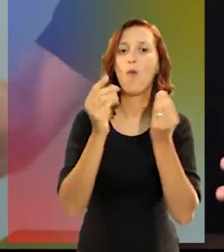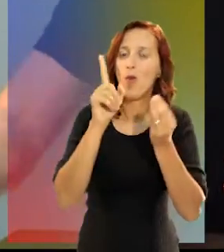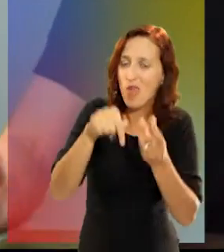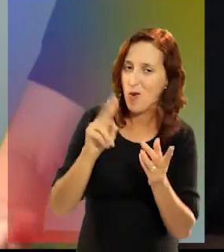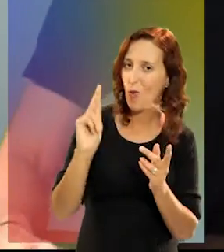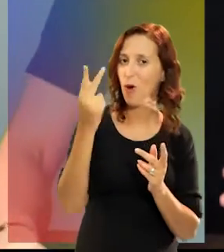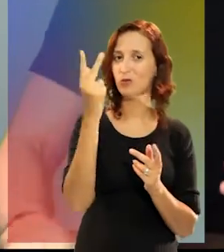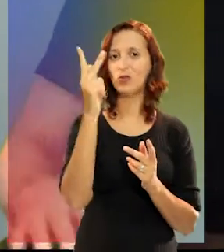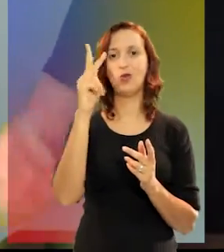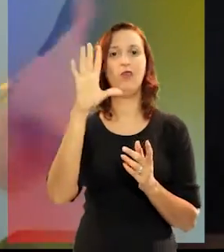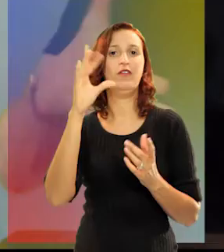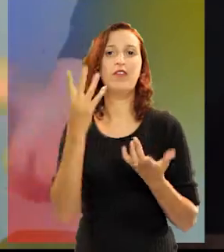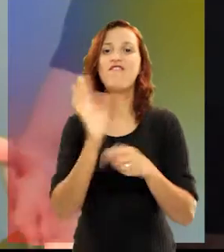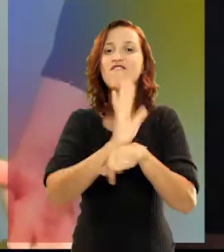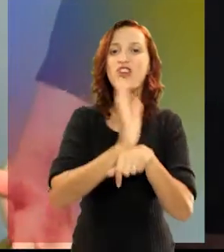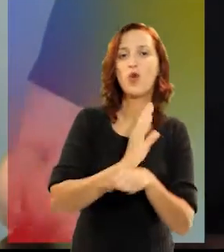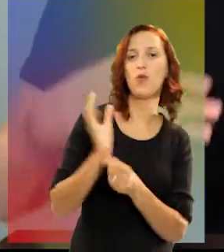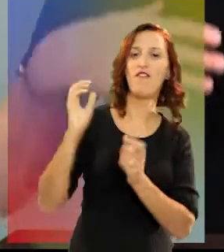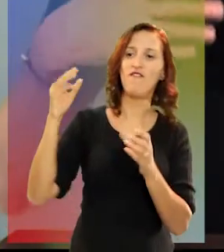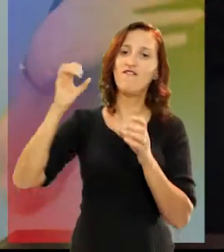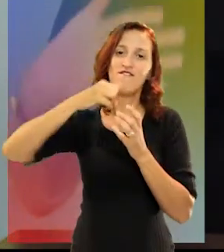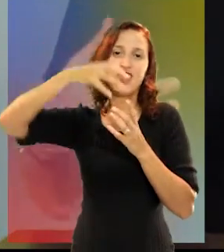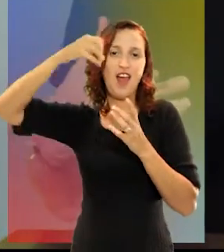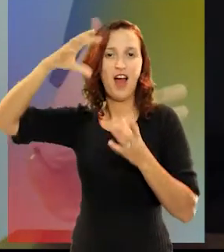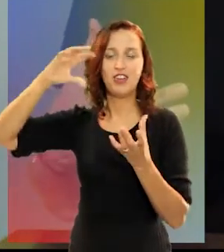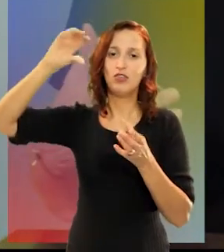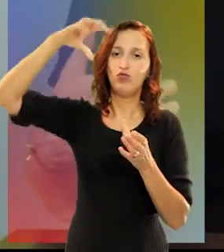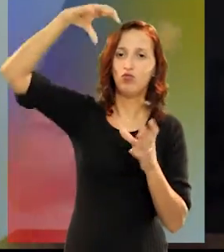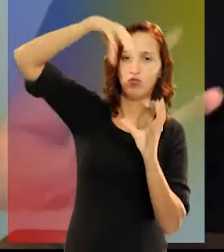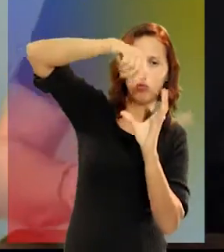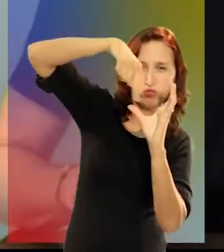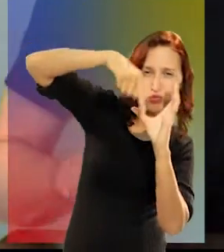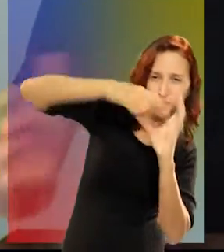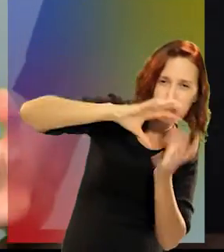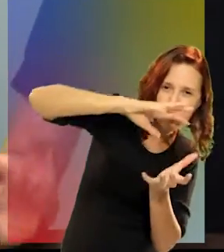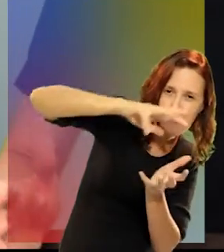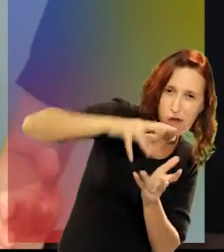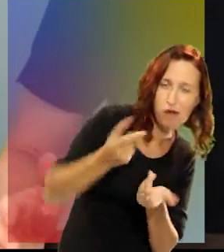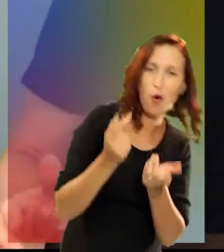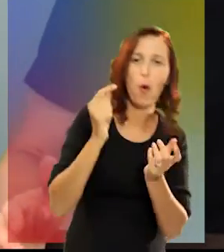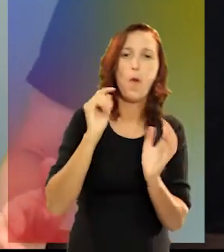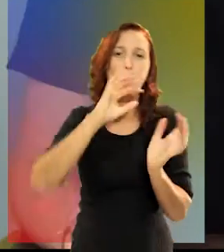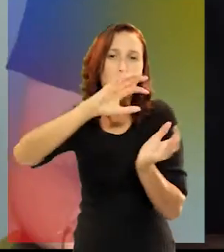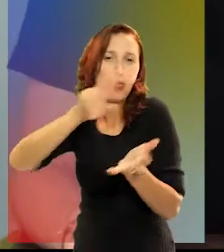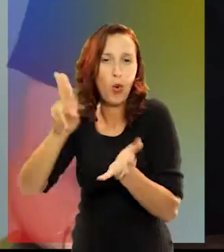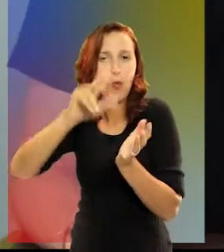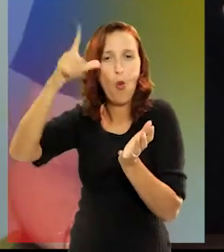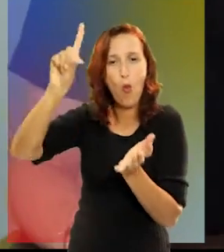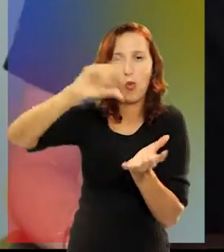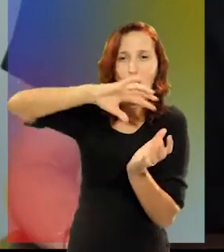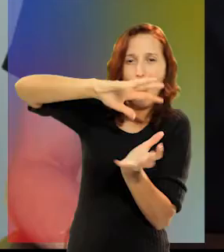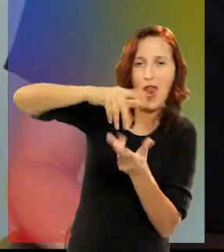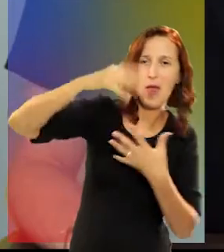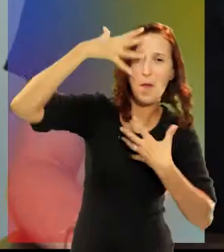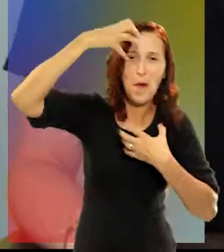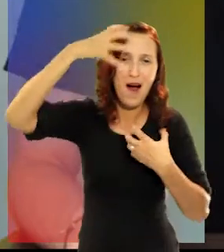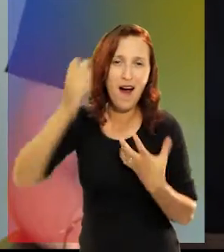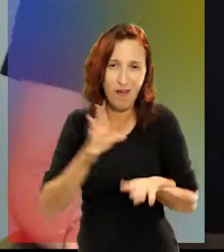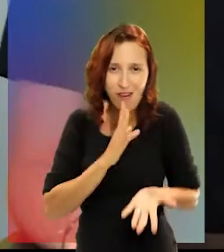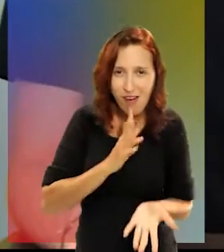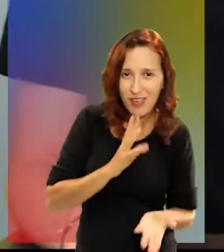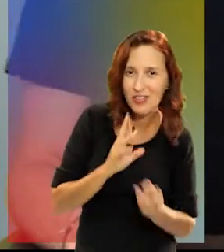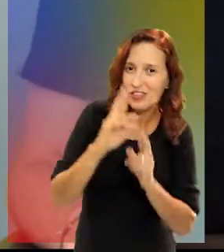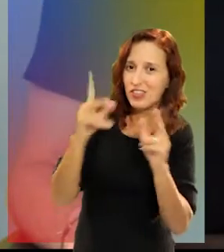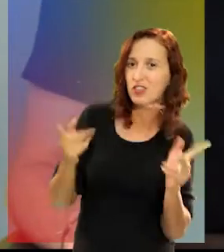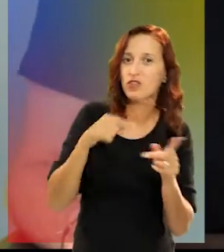colocar, né, com a viagem para o centro da Terra, o planeta dos macacos. É, na verdade, questionar quem somos nós, o que estamos fazendo aqui. Quem você pensa que é e até onde